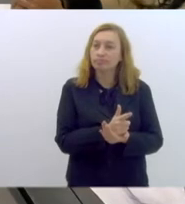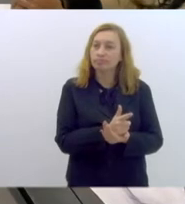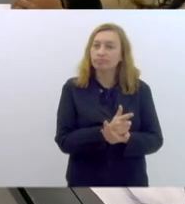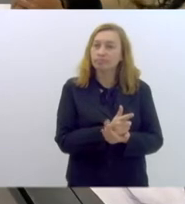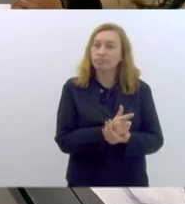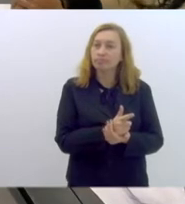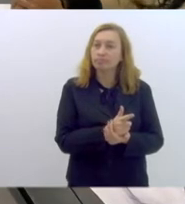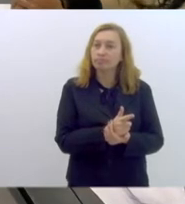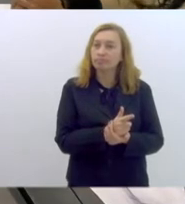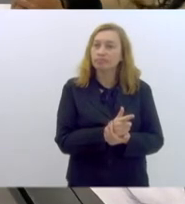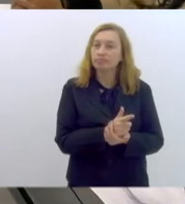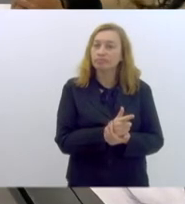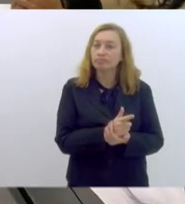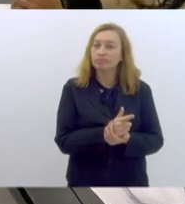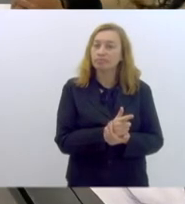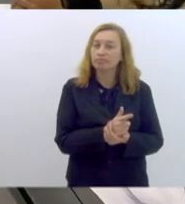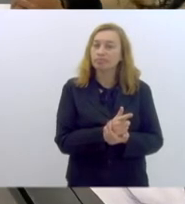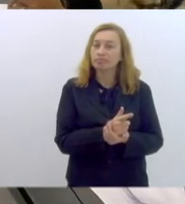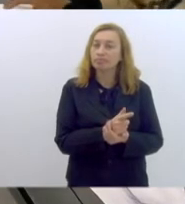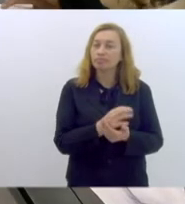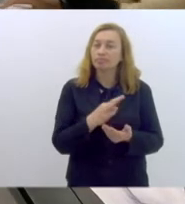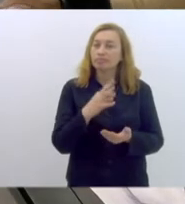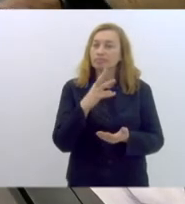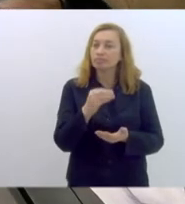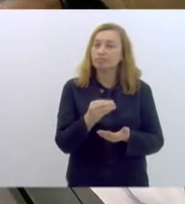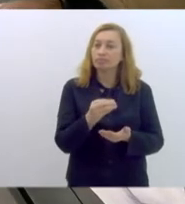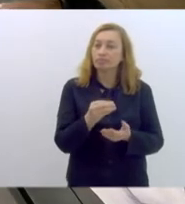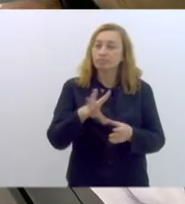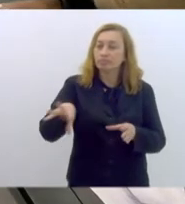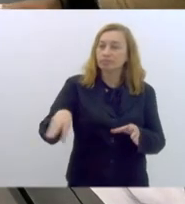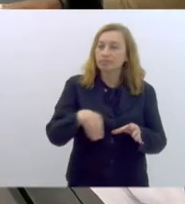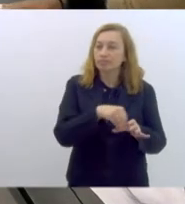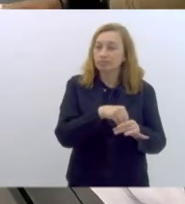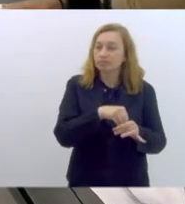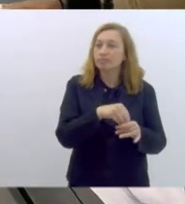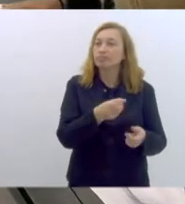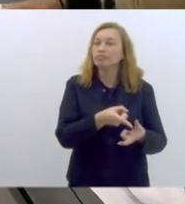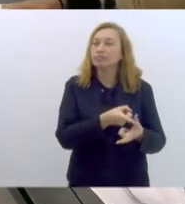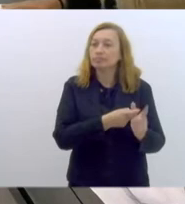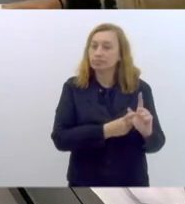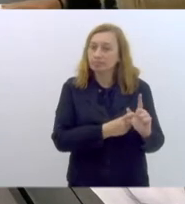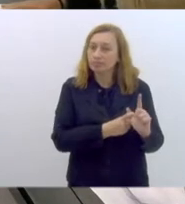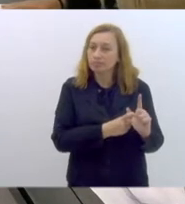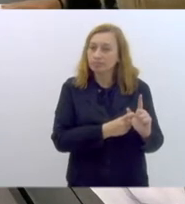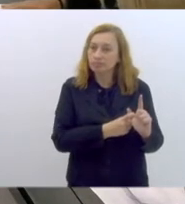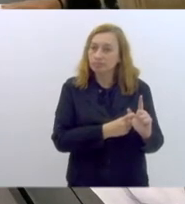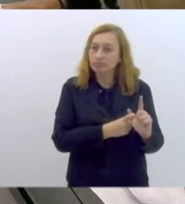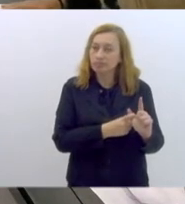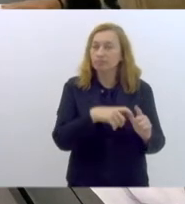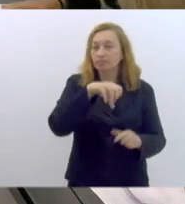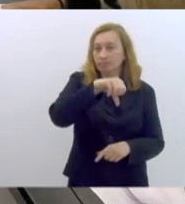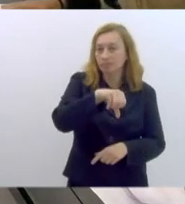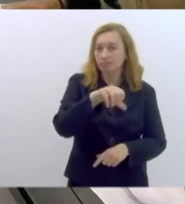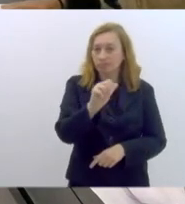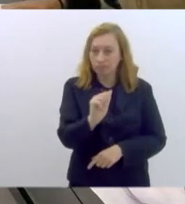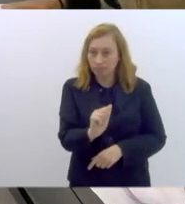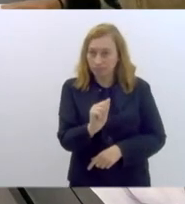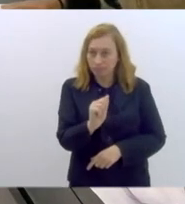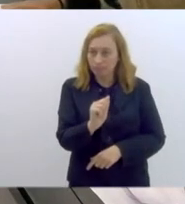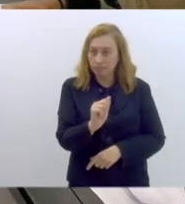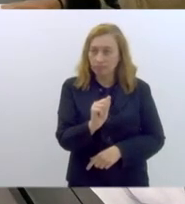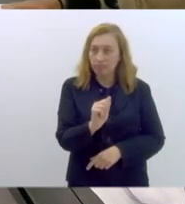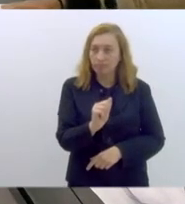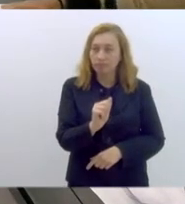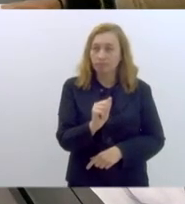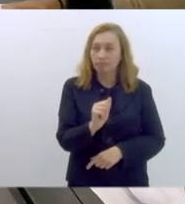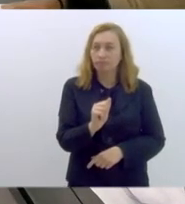será pago tudo aquilo que for incorporado à dívida pelo 9A. Que